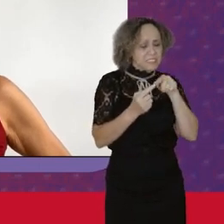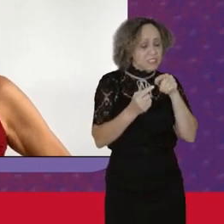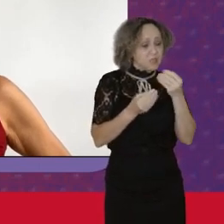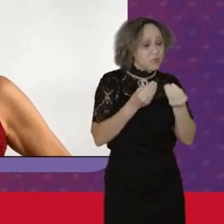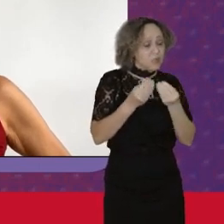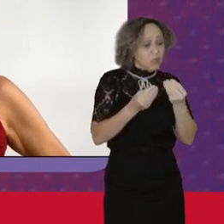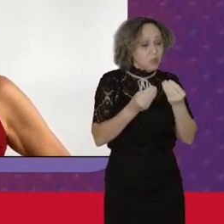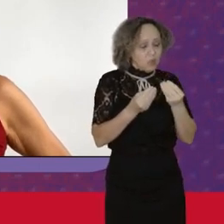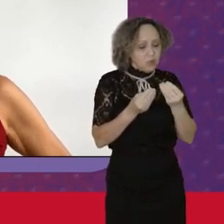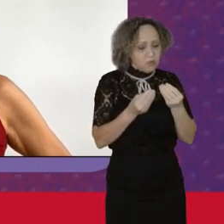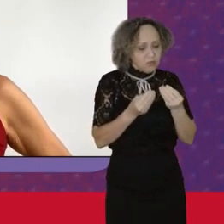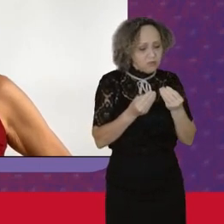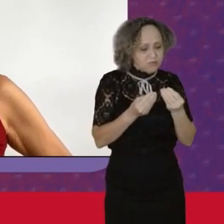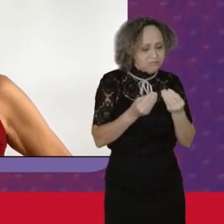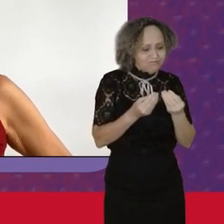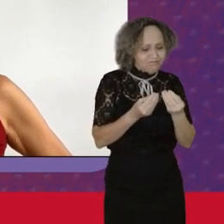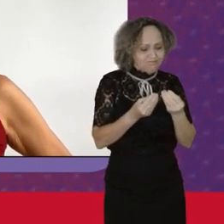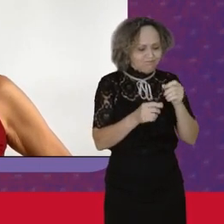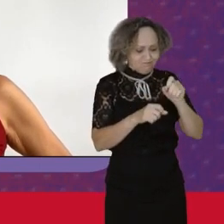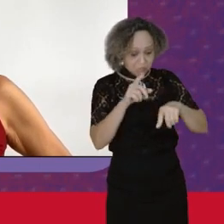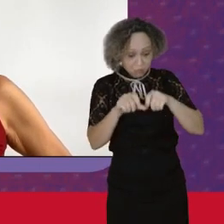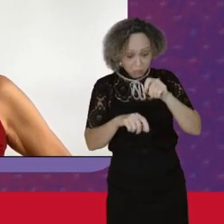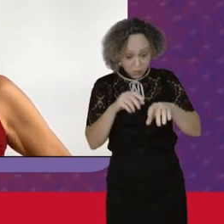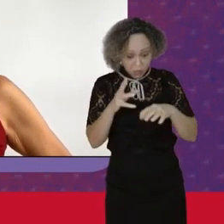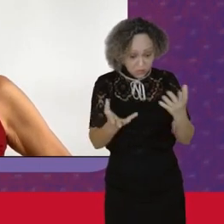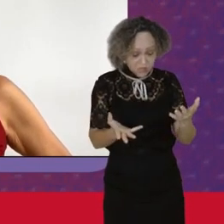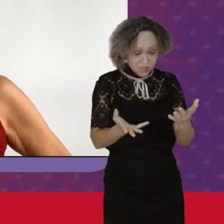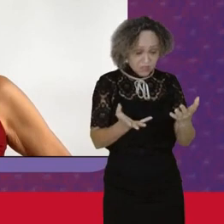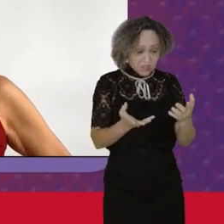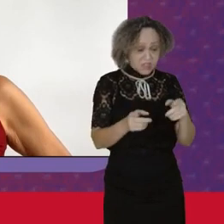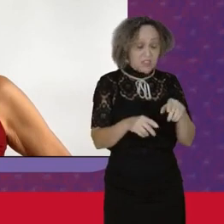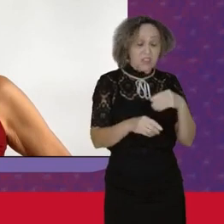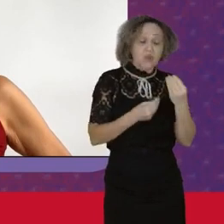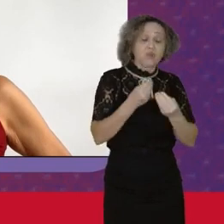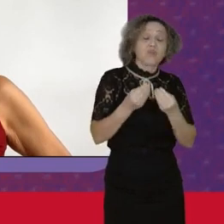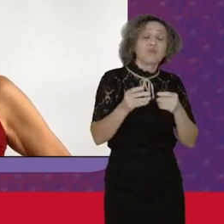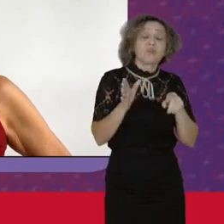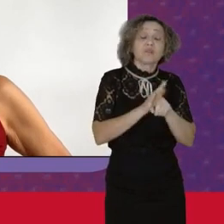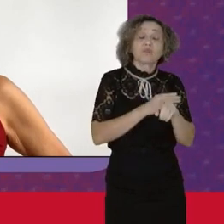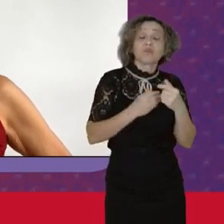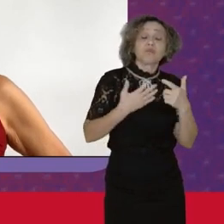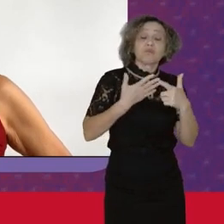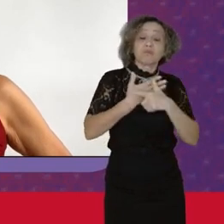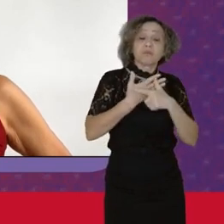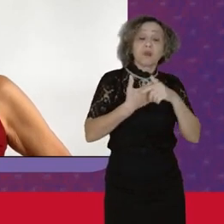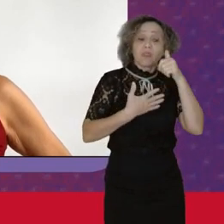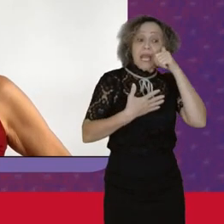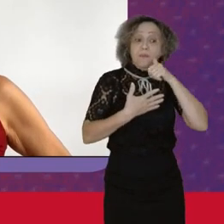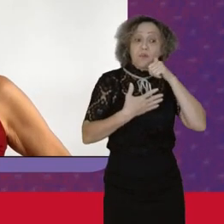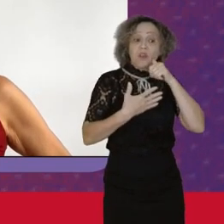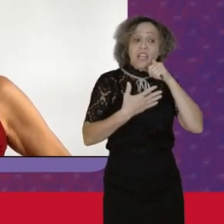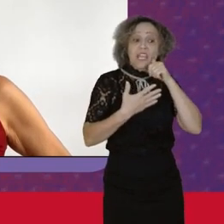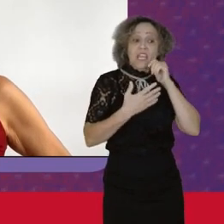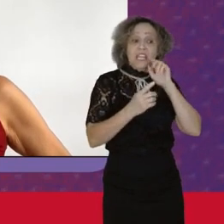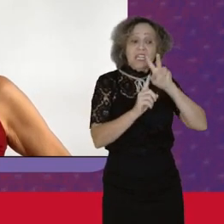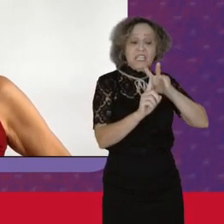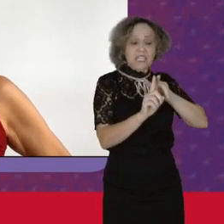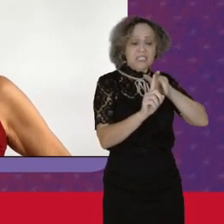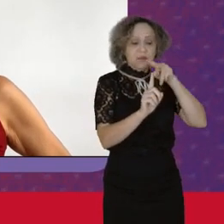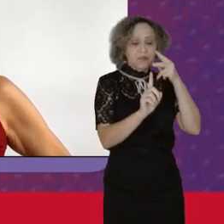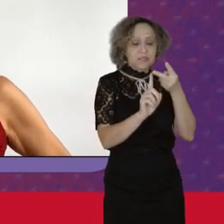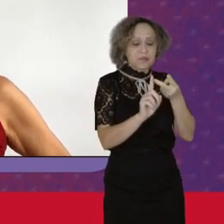o papel da mulher na construção dessa perspectiva, que é muito mais ampla só do que a estrutura